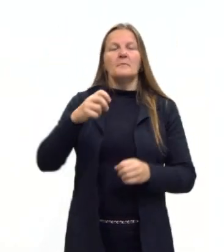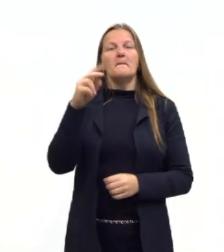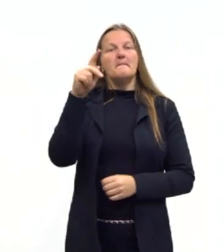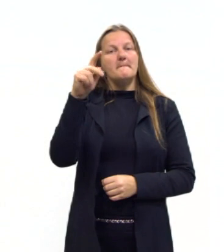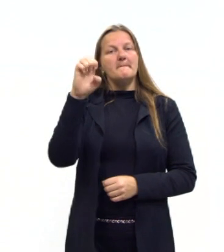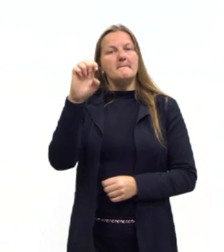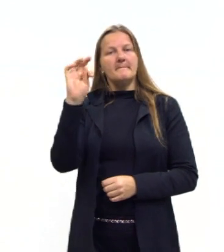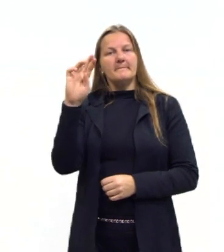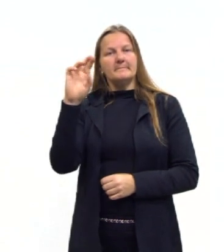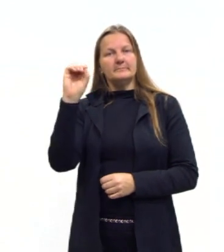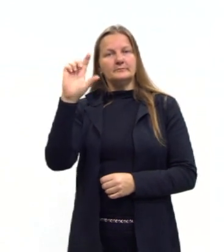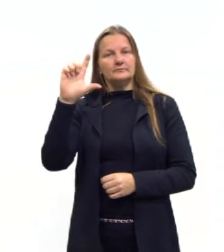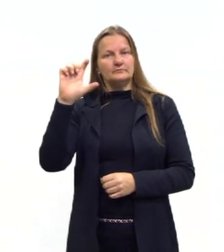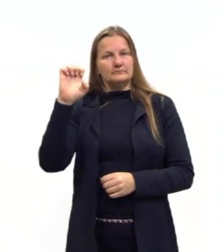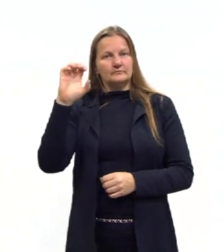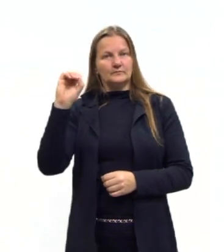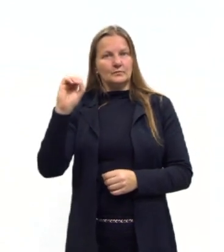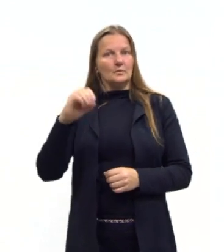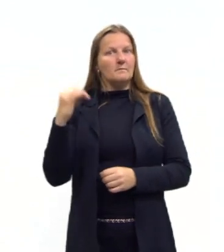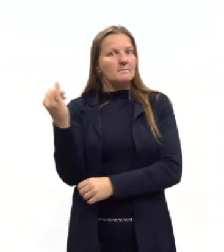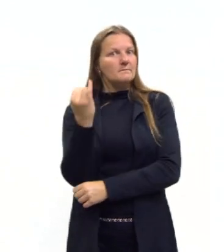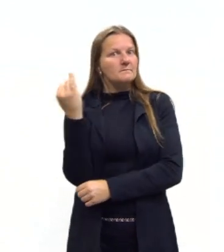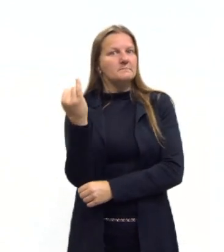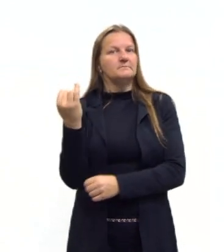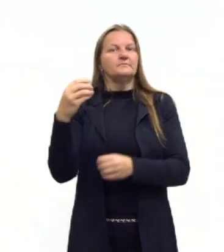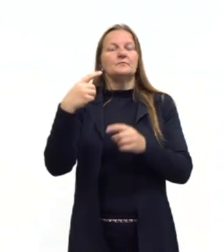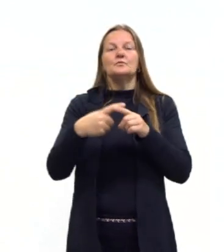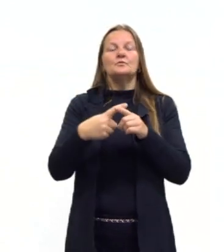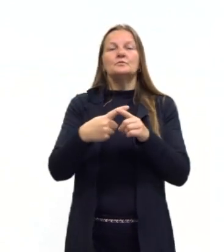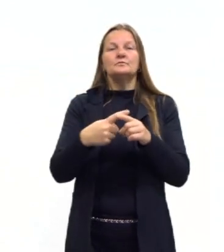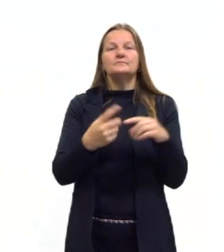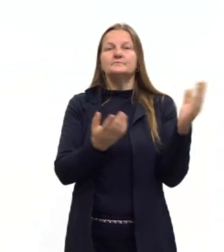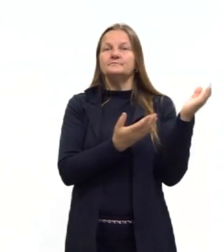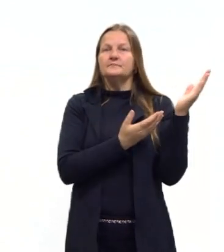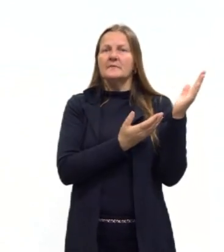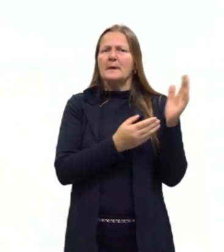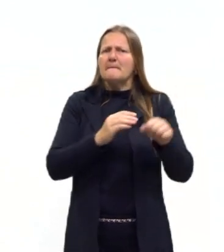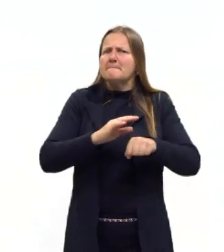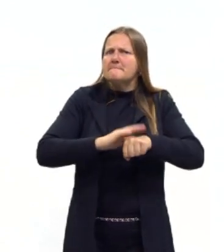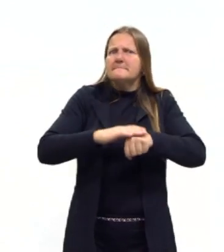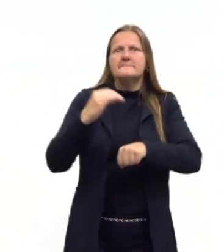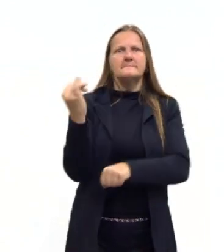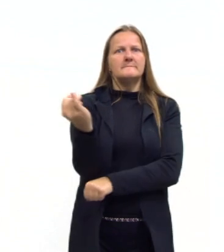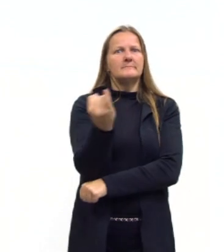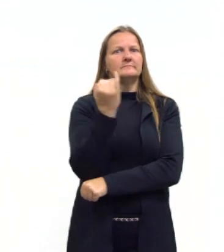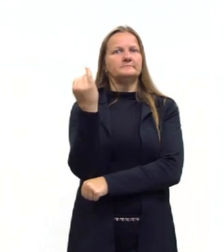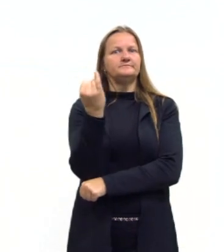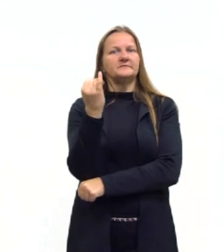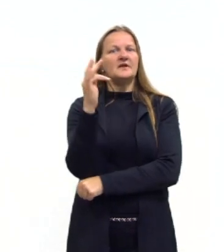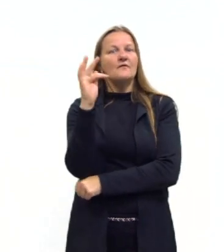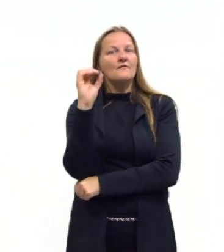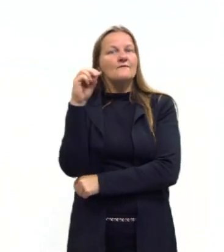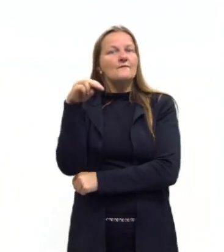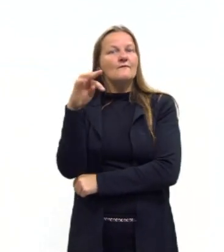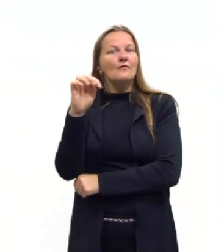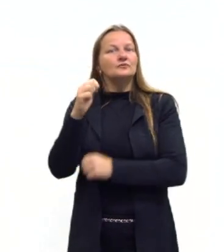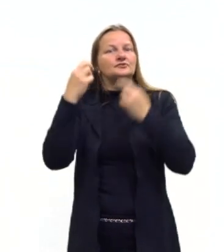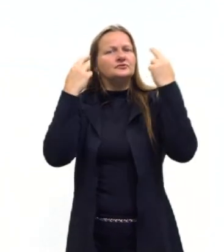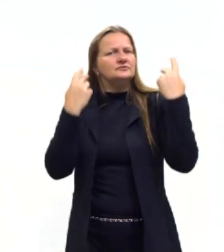né de de química orgânica por quê Porque o petróleo é a principal fonte natural de